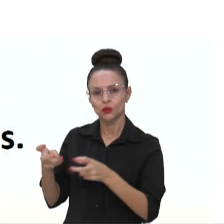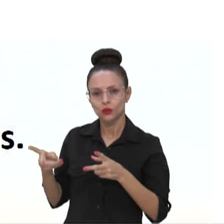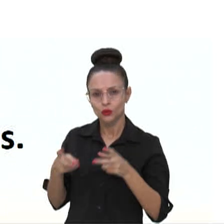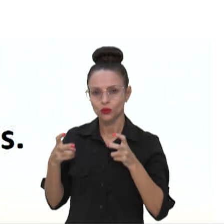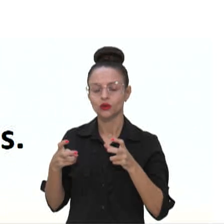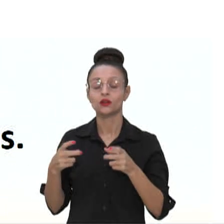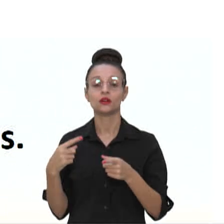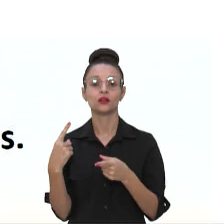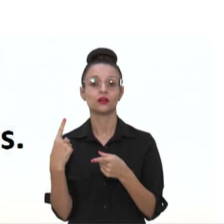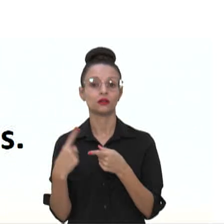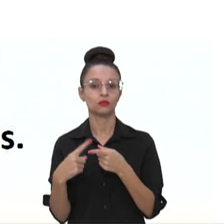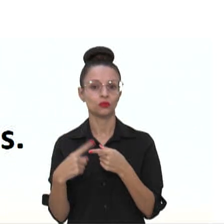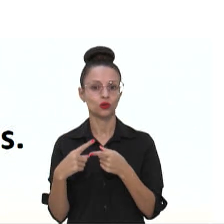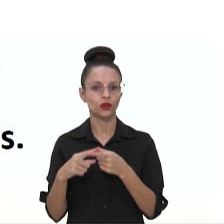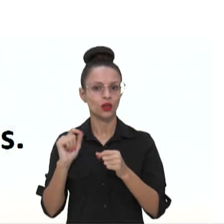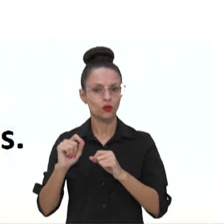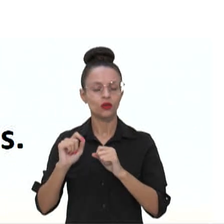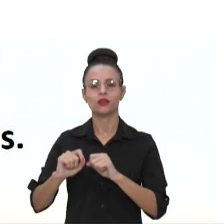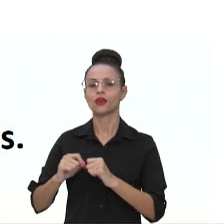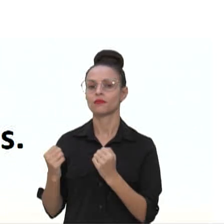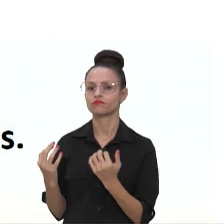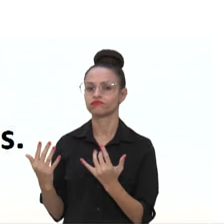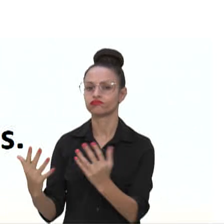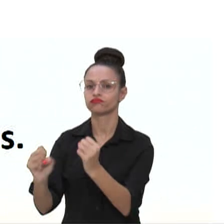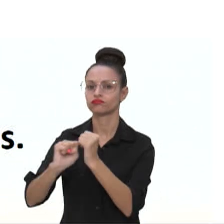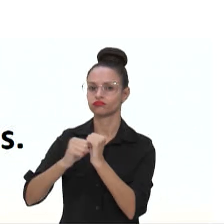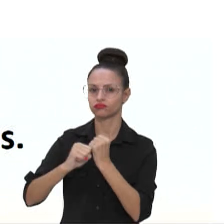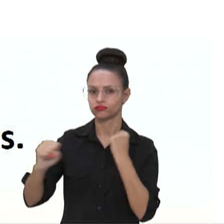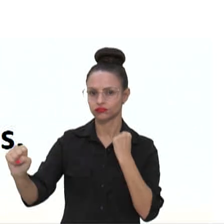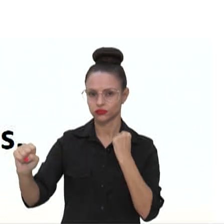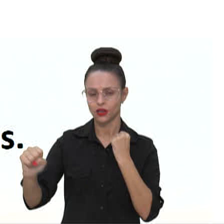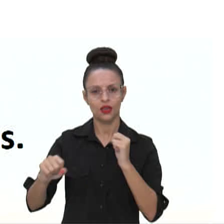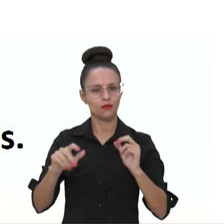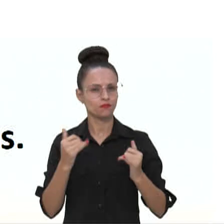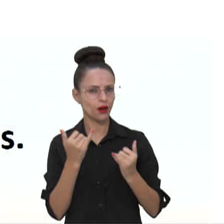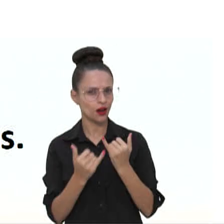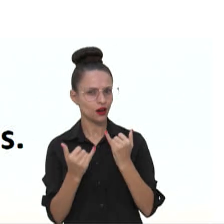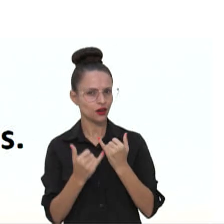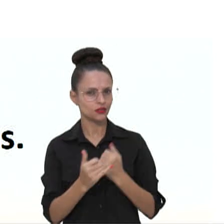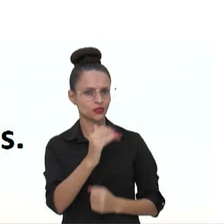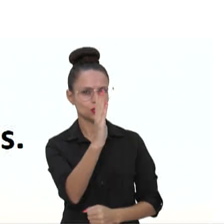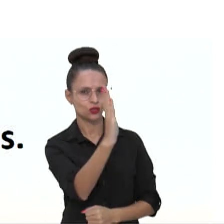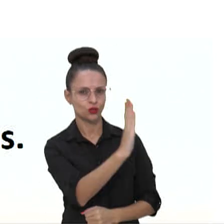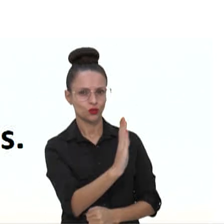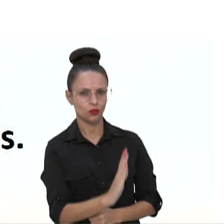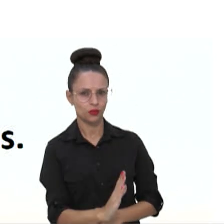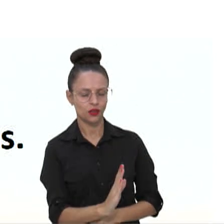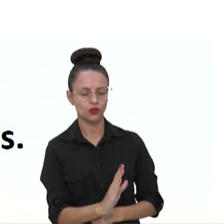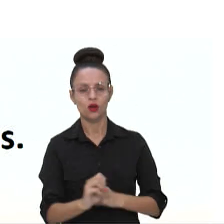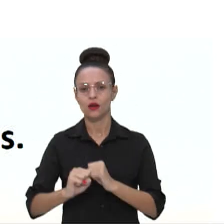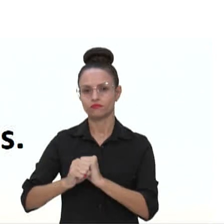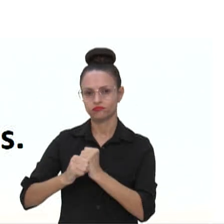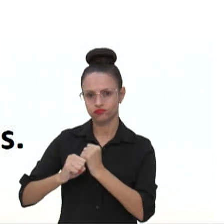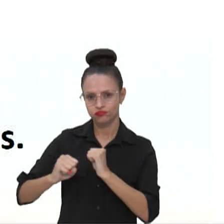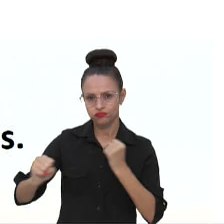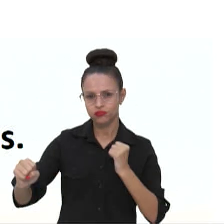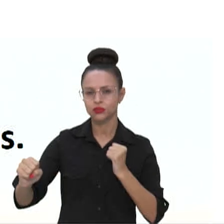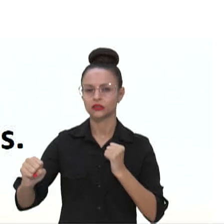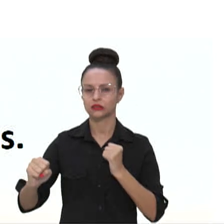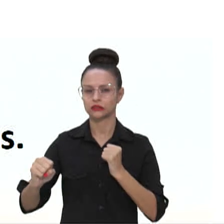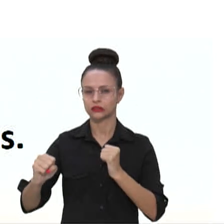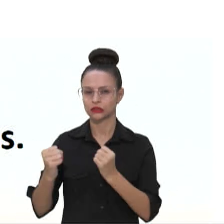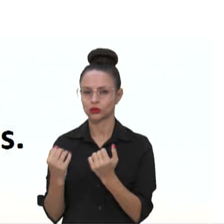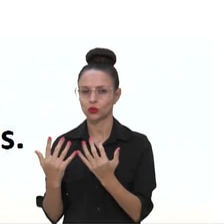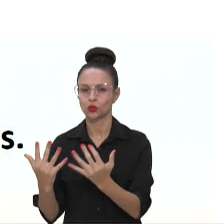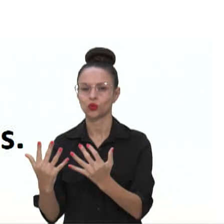ideia é plantation, muito parecido com o sistema do Brasil. Grandes propriedades rurais, trabalho escravo, um